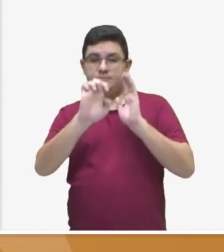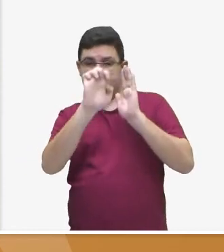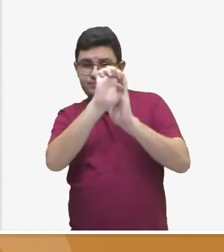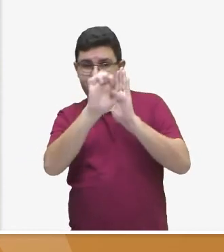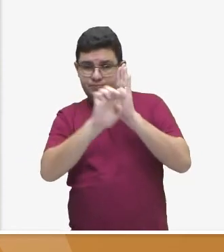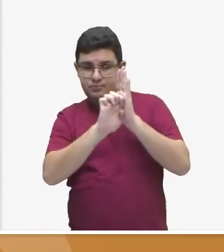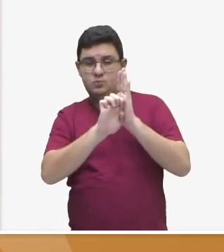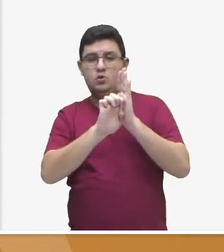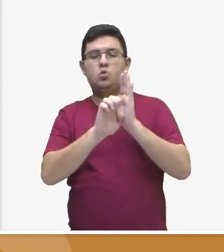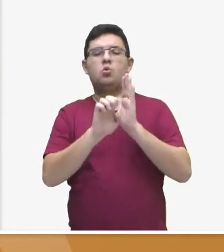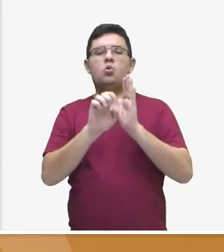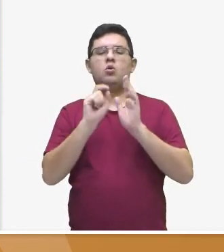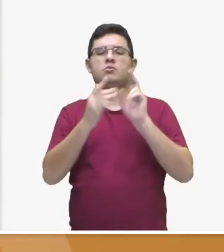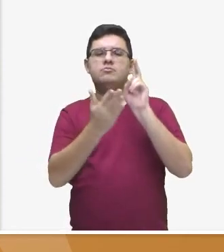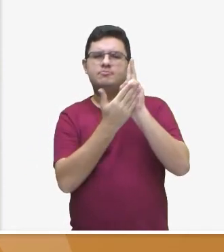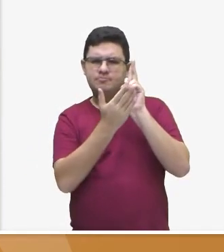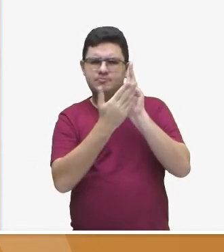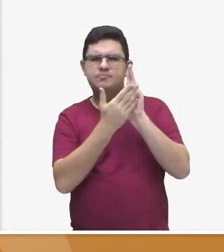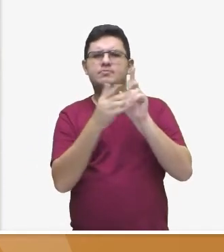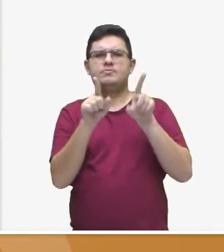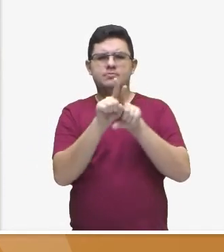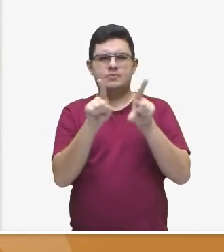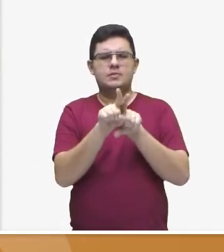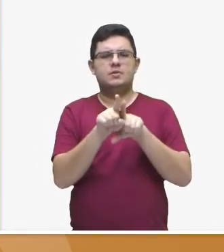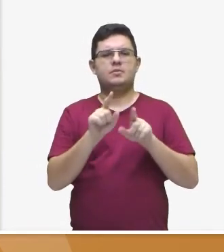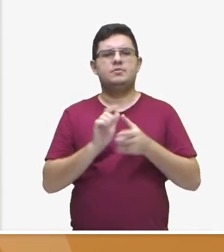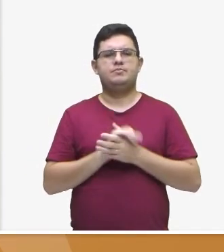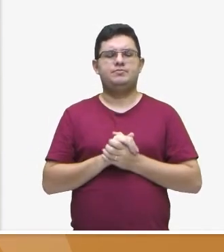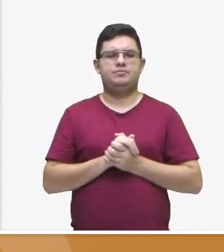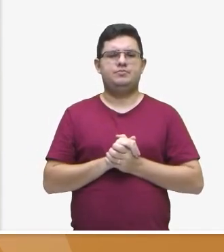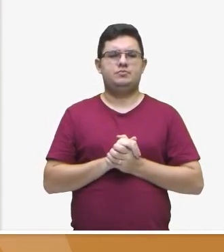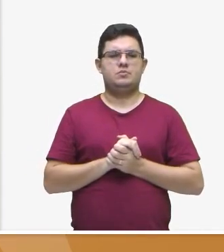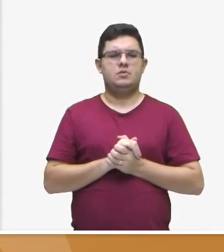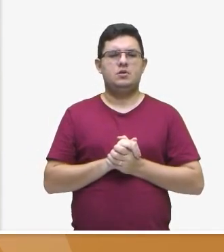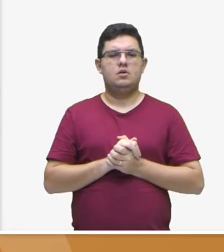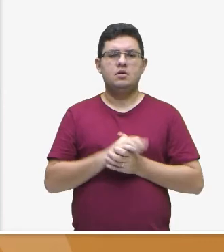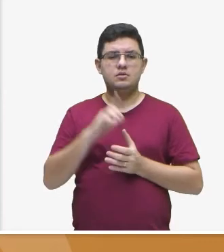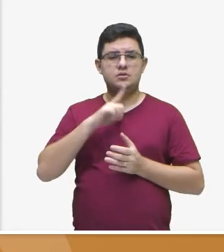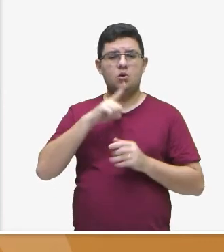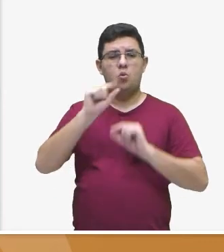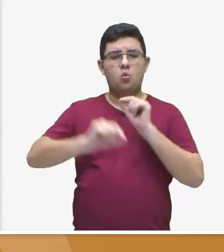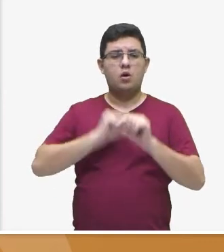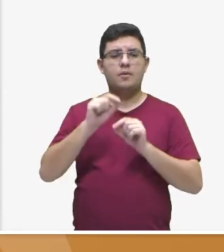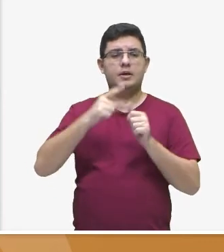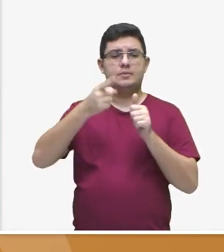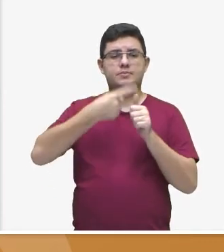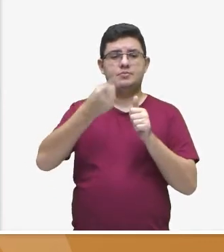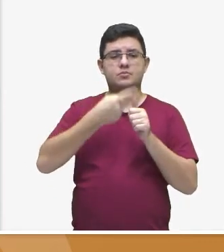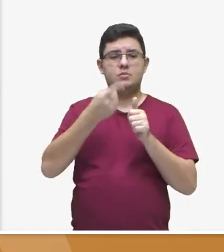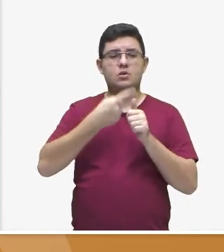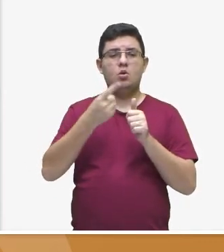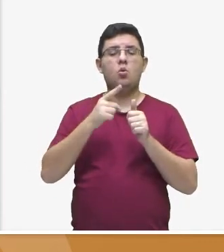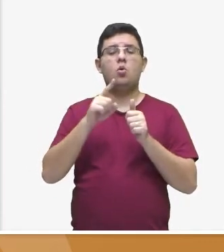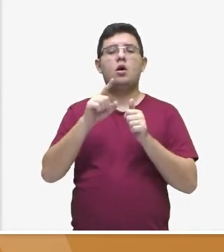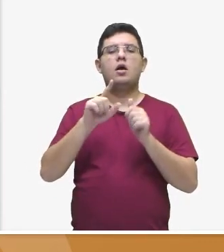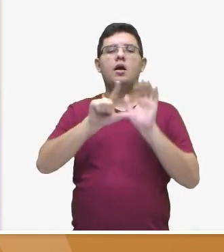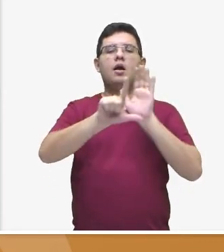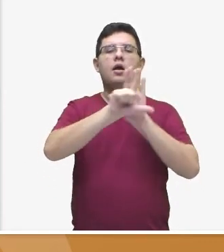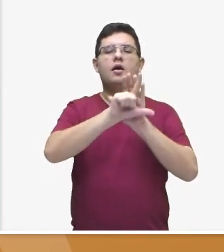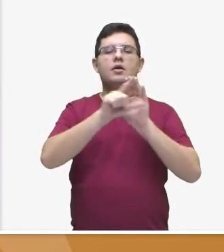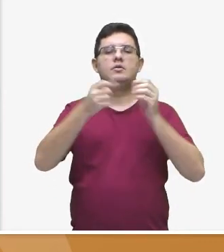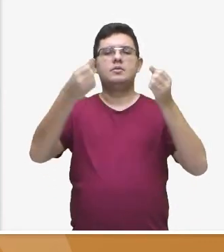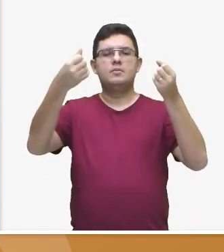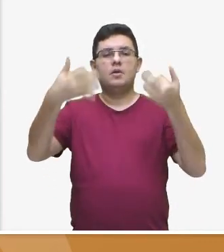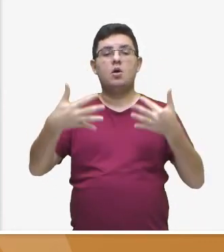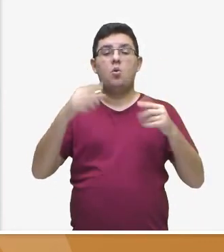que também dá as suas garantias. Então, nós temos aí, primeiro, a Constituição garante 2 direitos básicos, o direito